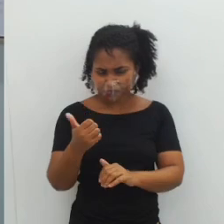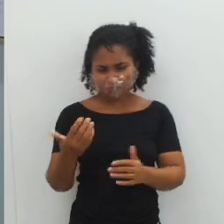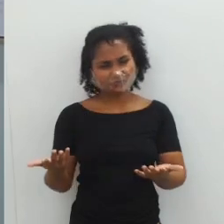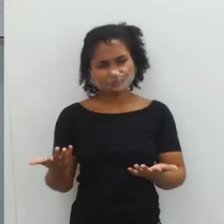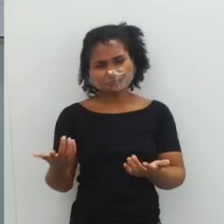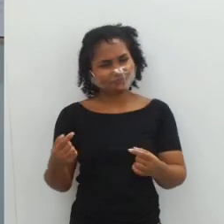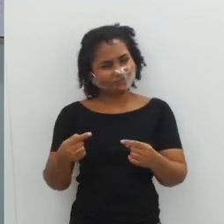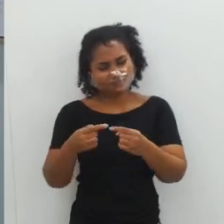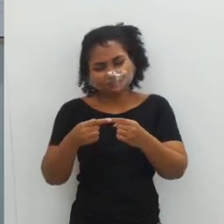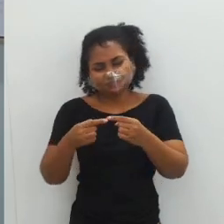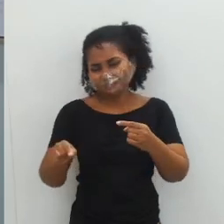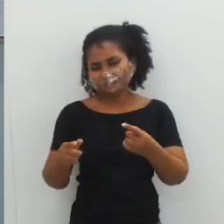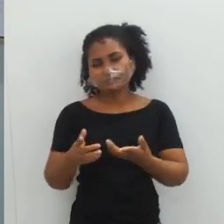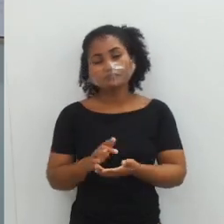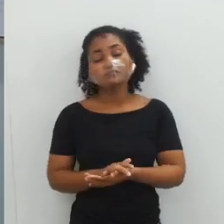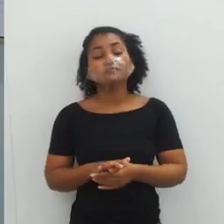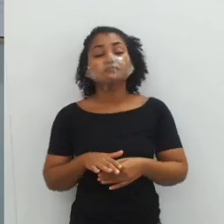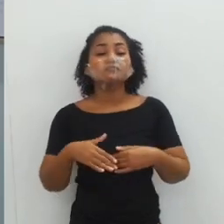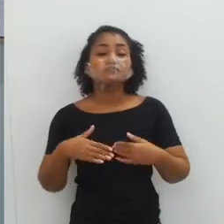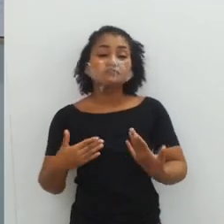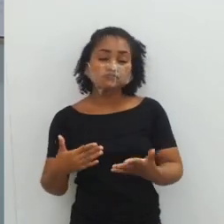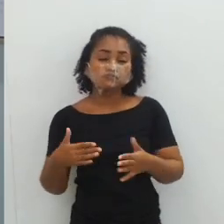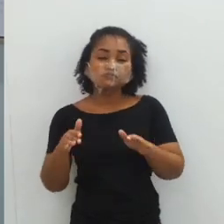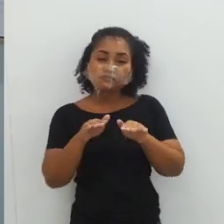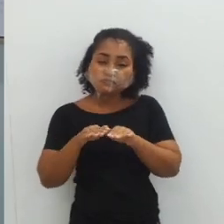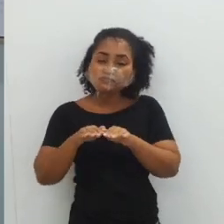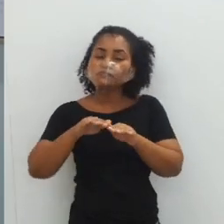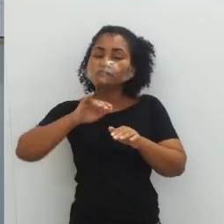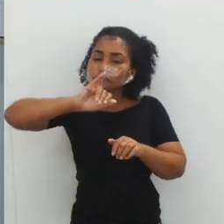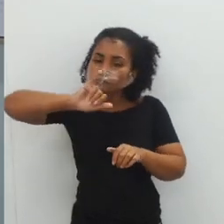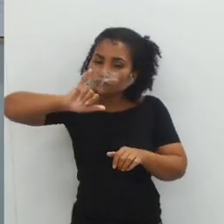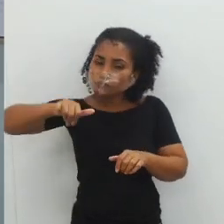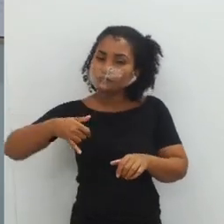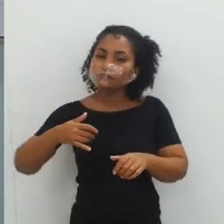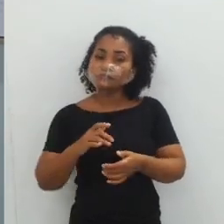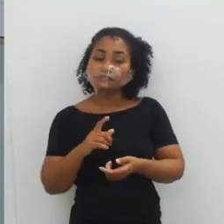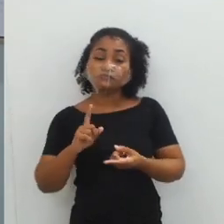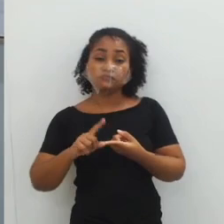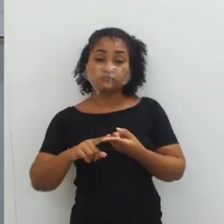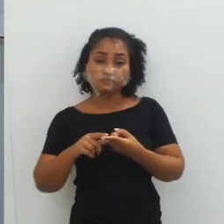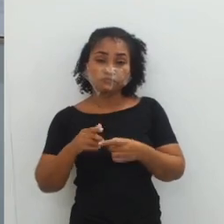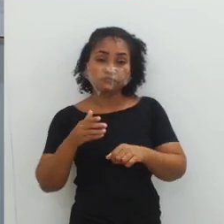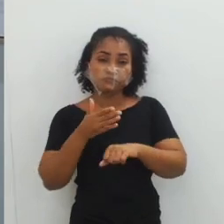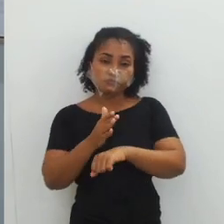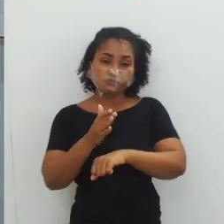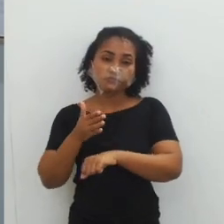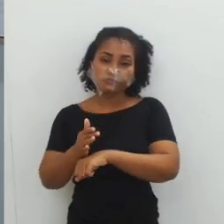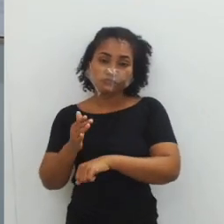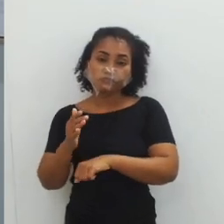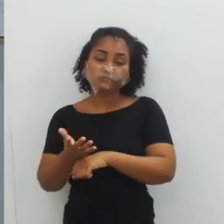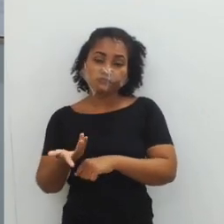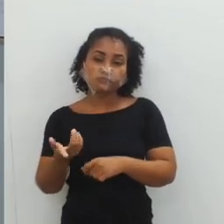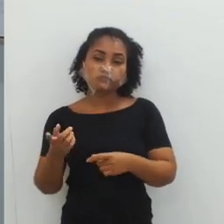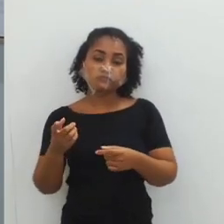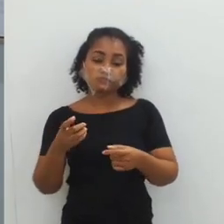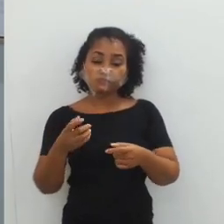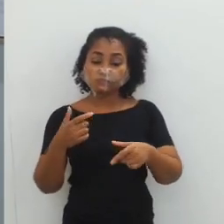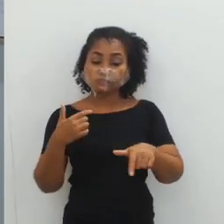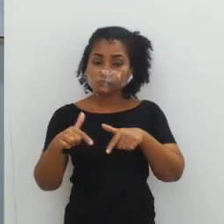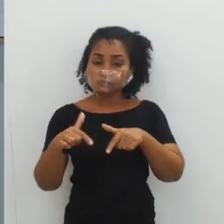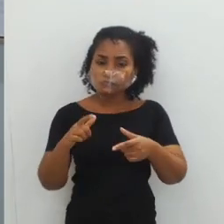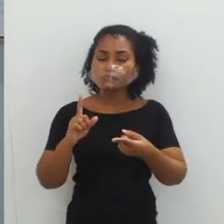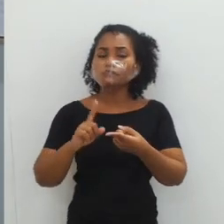faz sentido, certo? Então, igualar as oportunidades tanto de acesso ao mercado de trabalho quanto de acesso